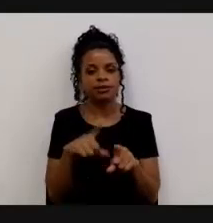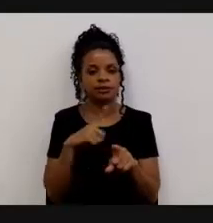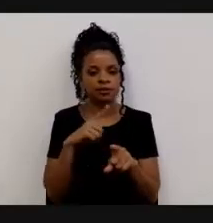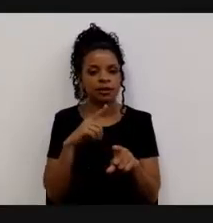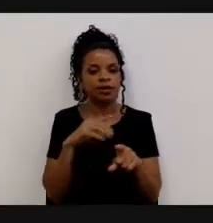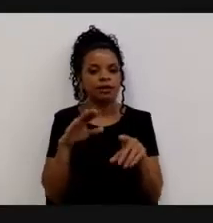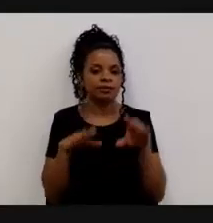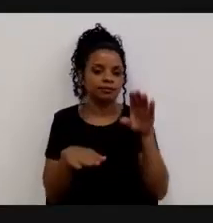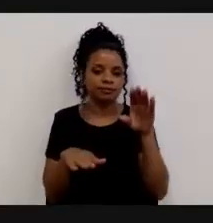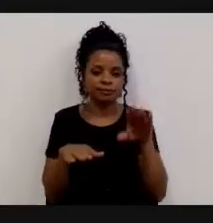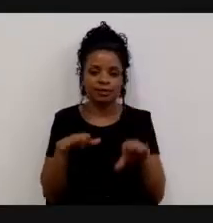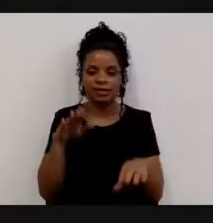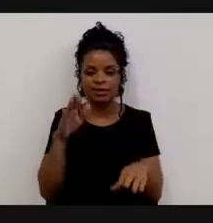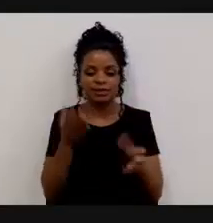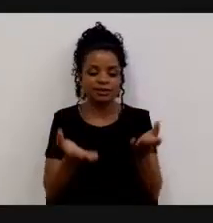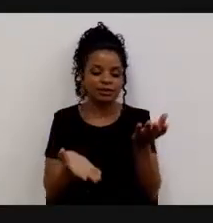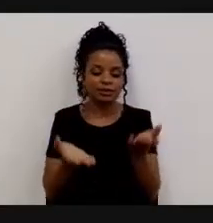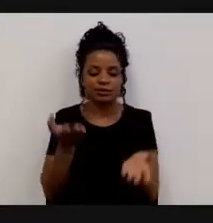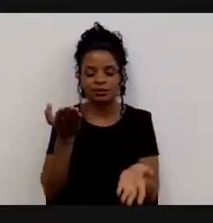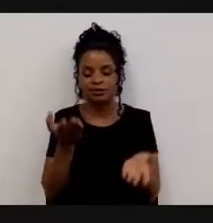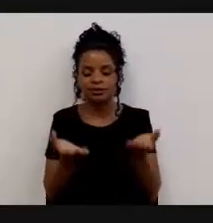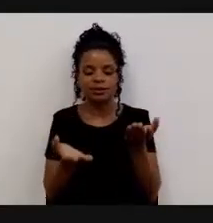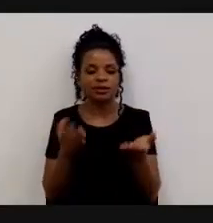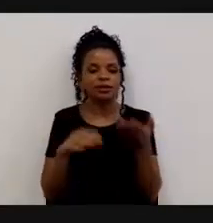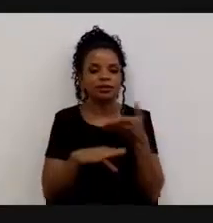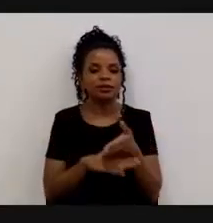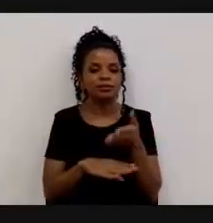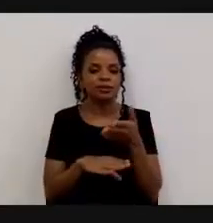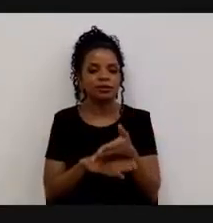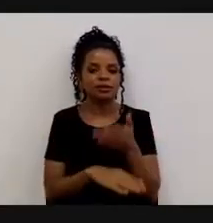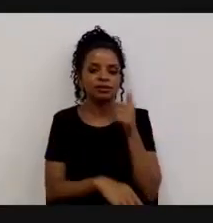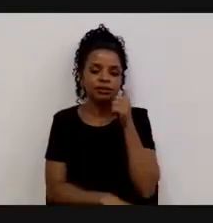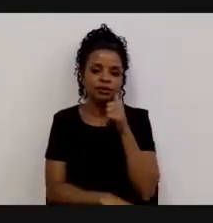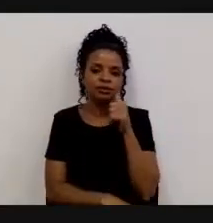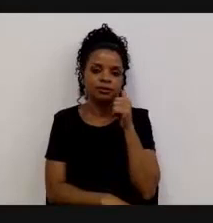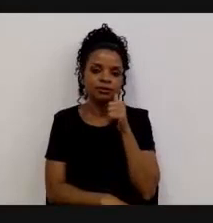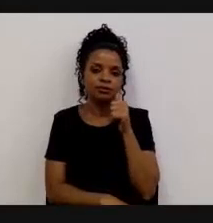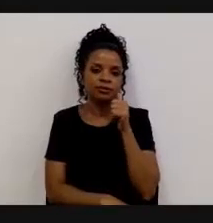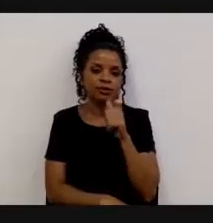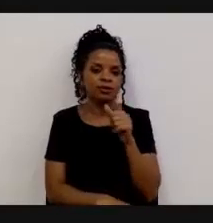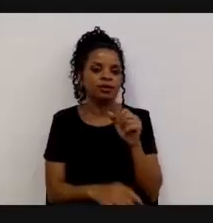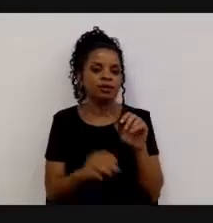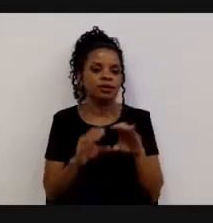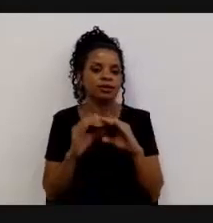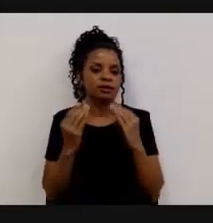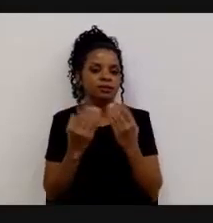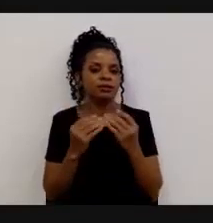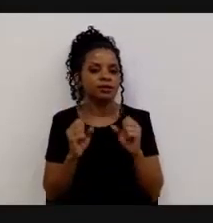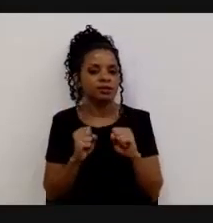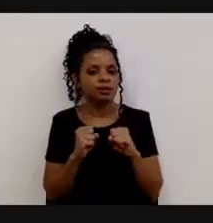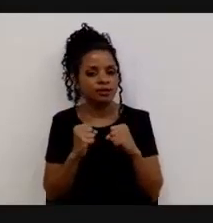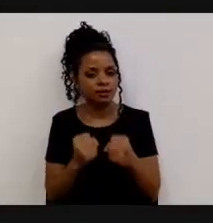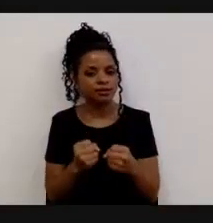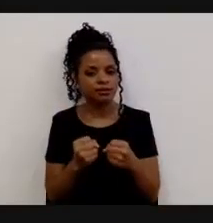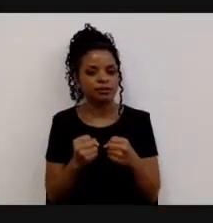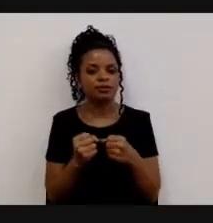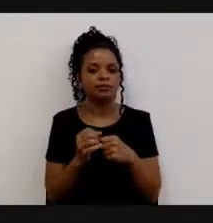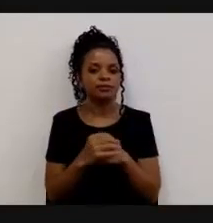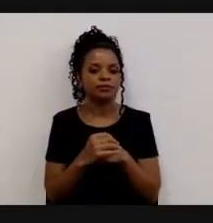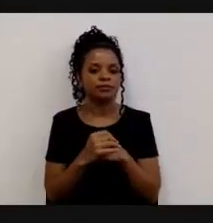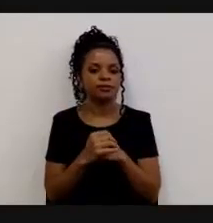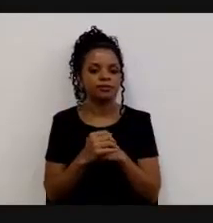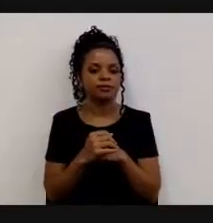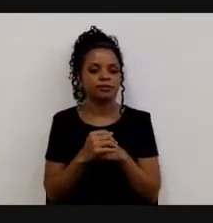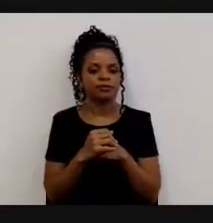essa baixa, né, nessas participação feminina nas hard policies. Mas eu tenho que reforçar